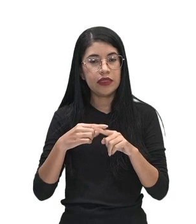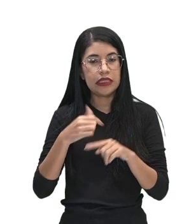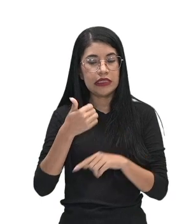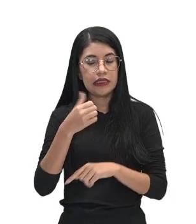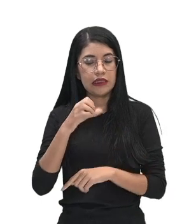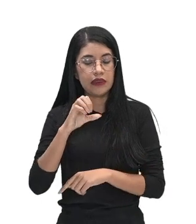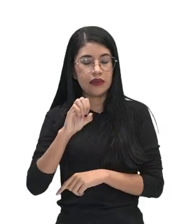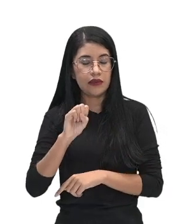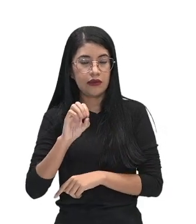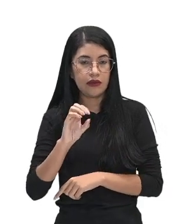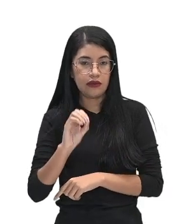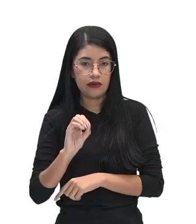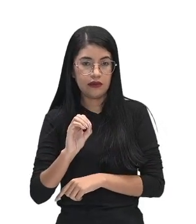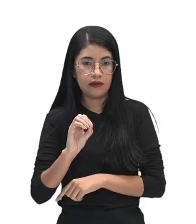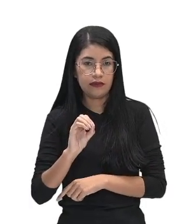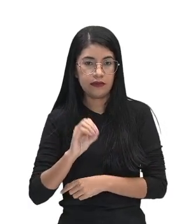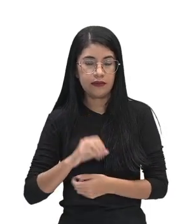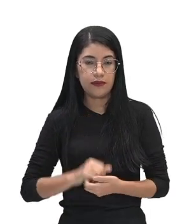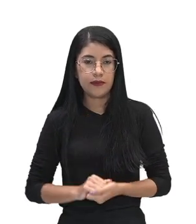180,